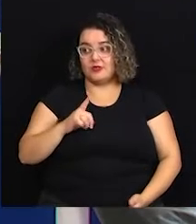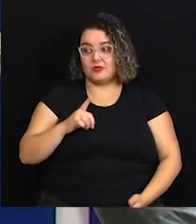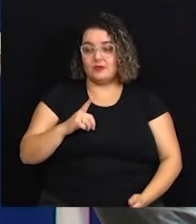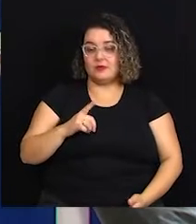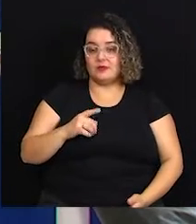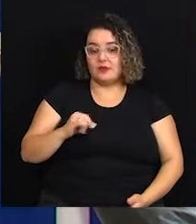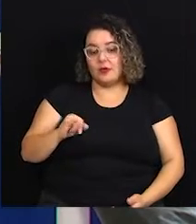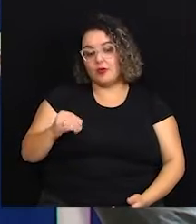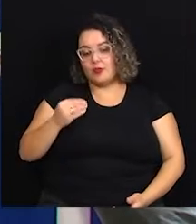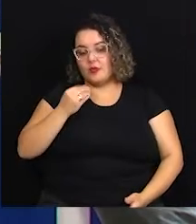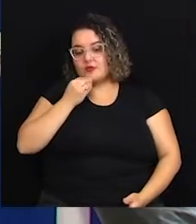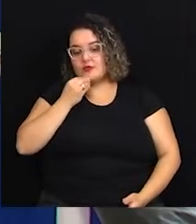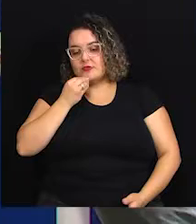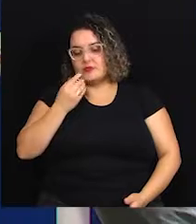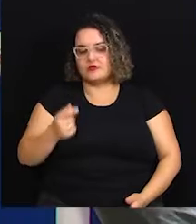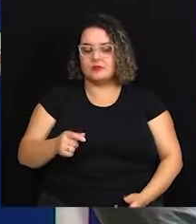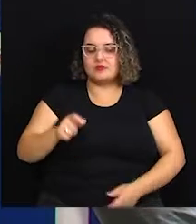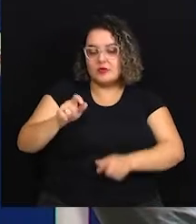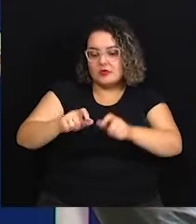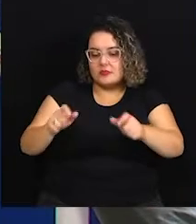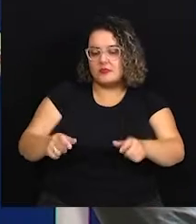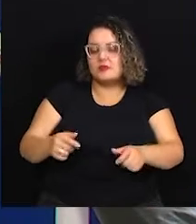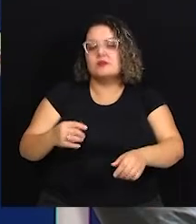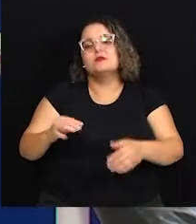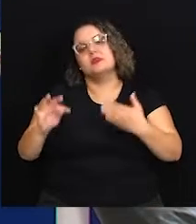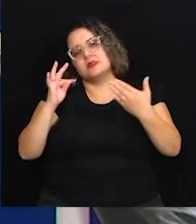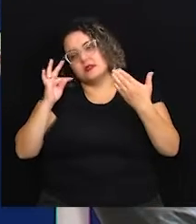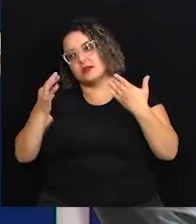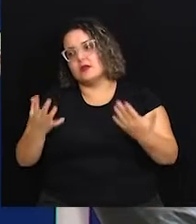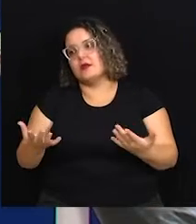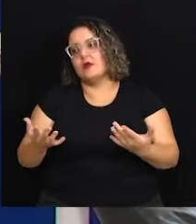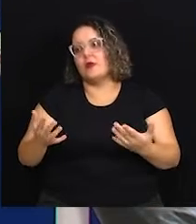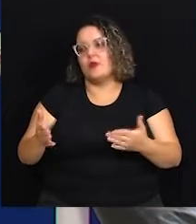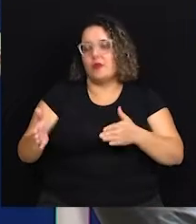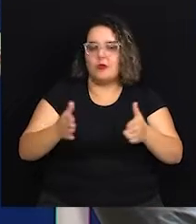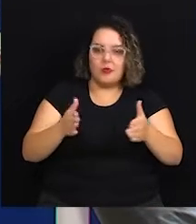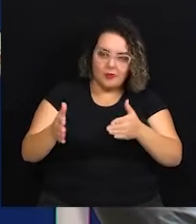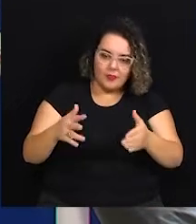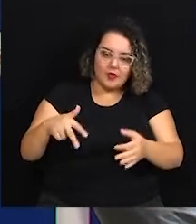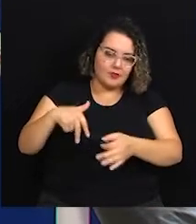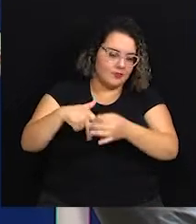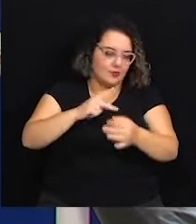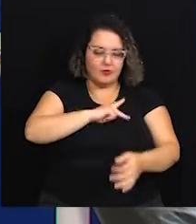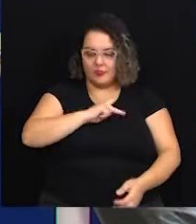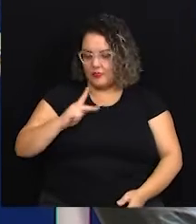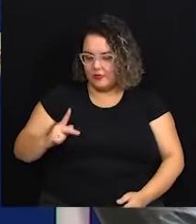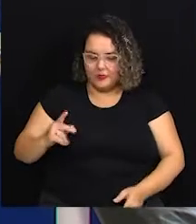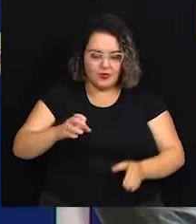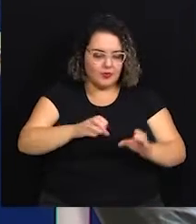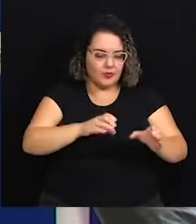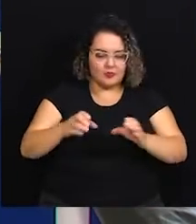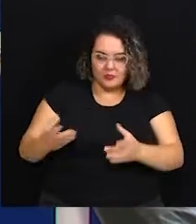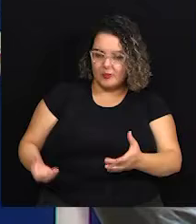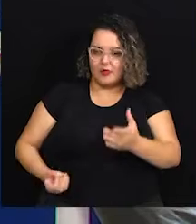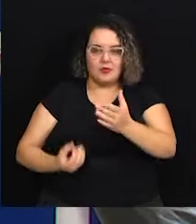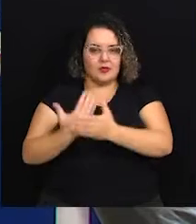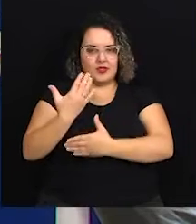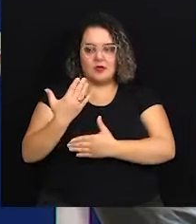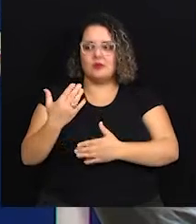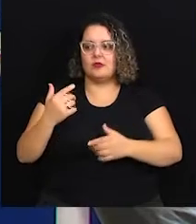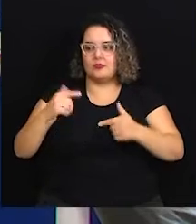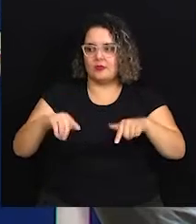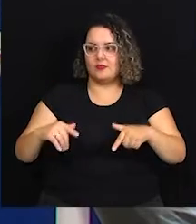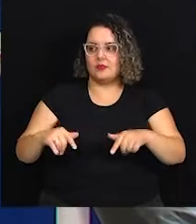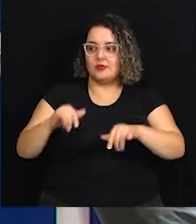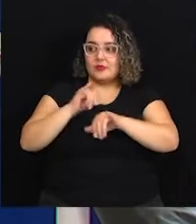assistido. Eu sempre deixo esse momento final aqui para a pessoa, o fundador, o presidente, coordenador, deixar um recado